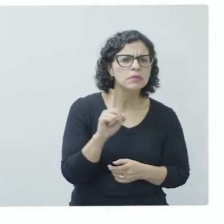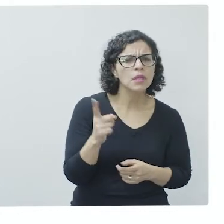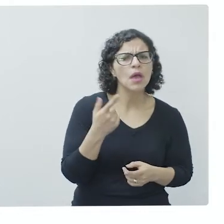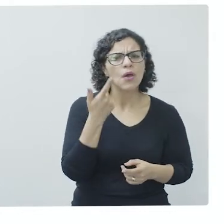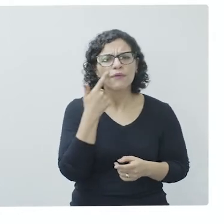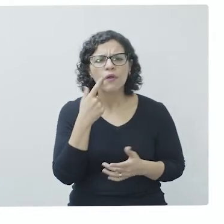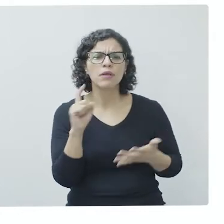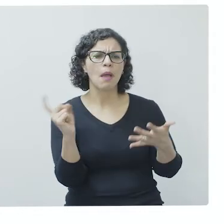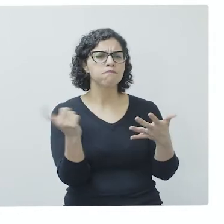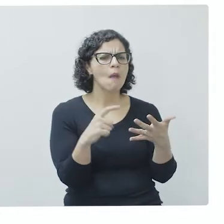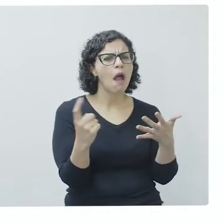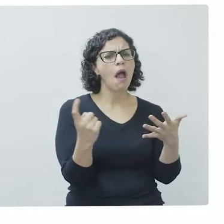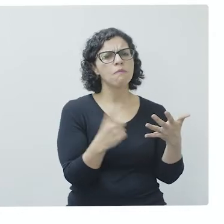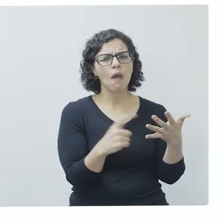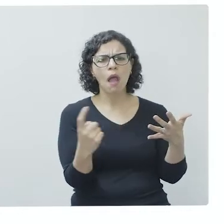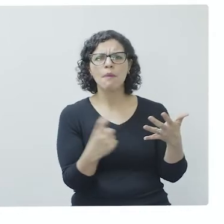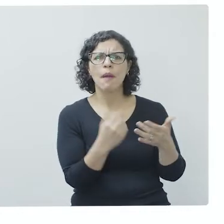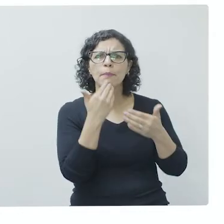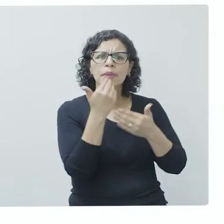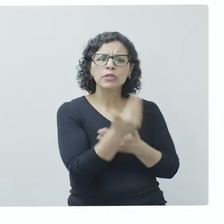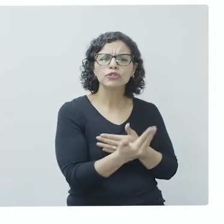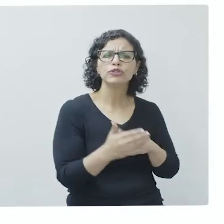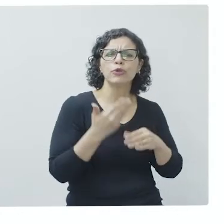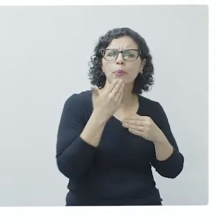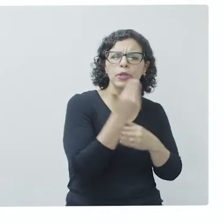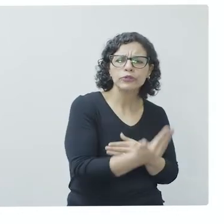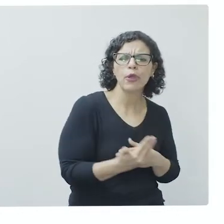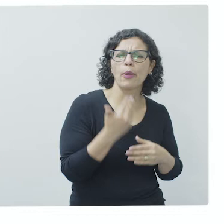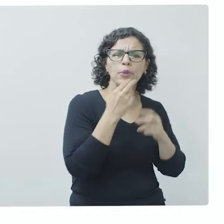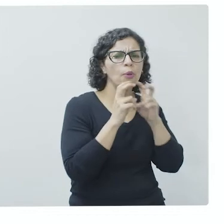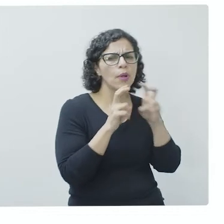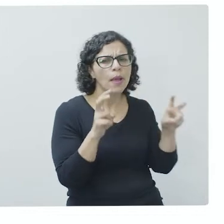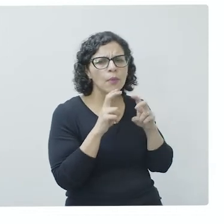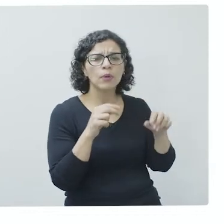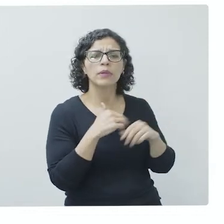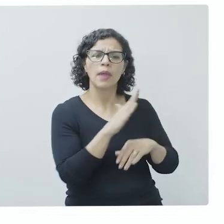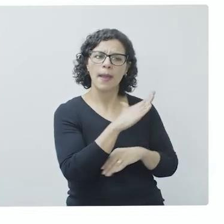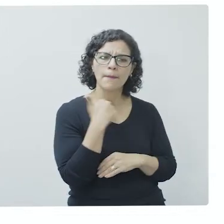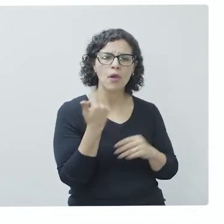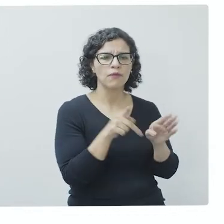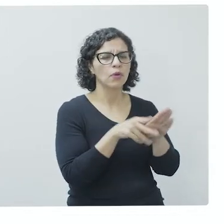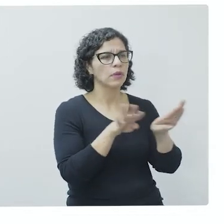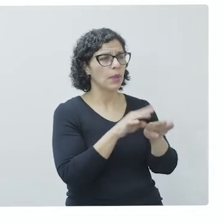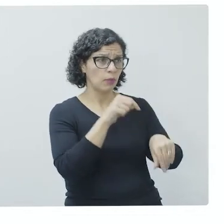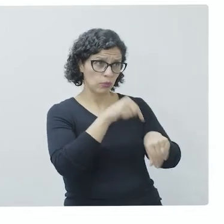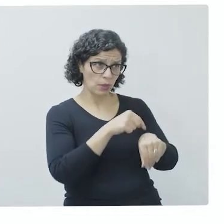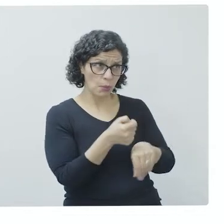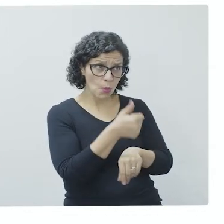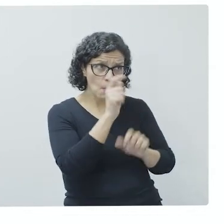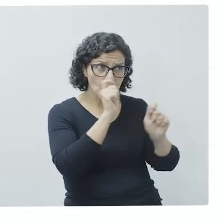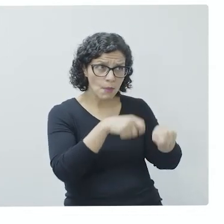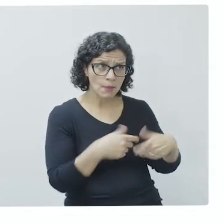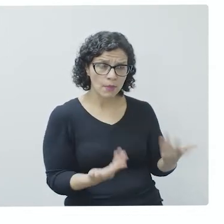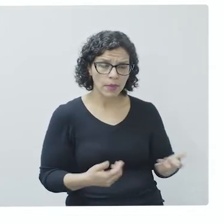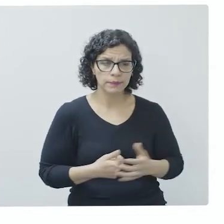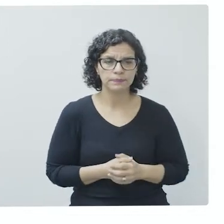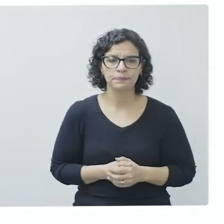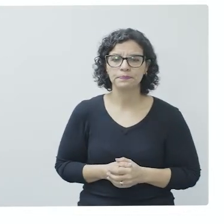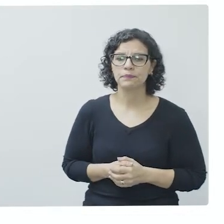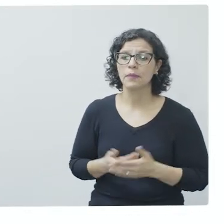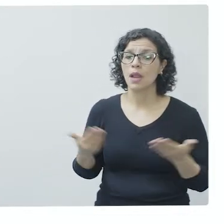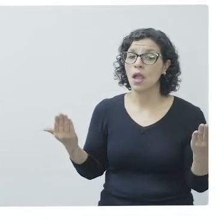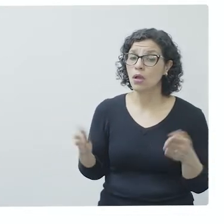se conformava e argumentou, e pediu, e suplicou tanto que a morte resolveu conceder mais um pouquinho de